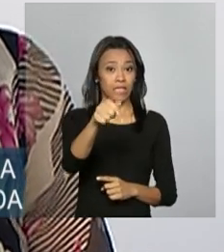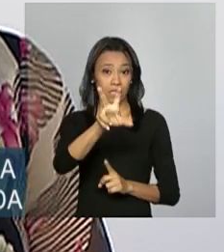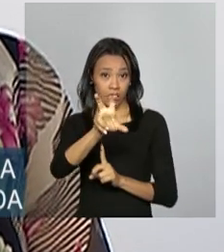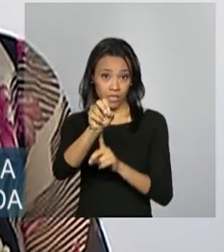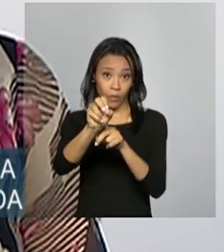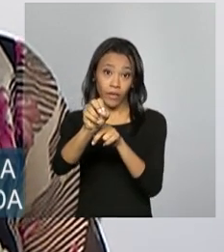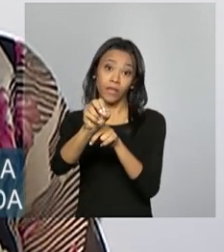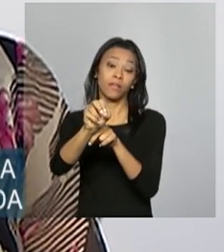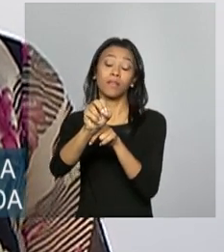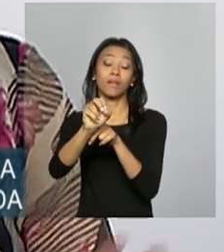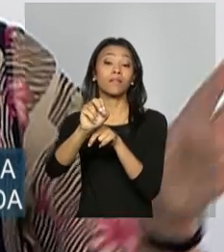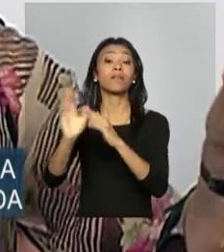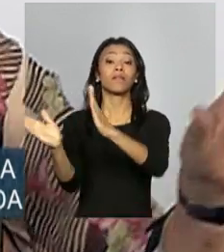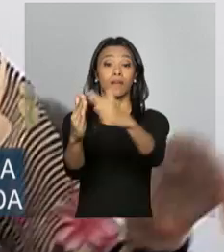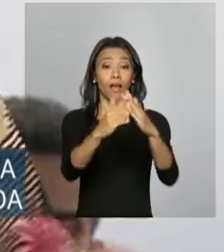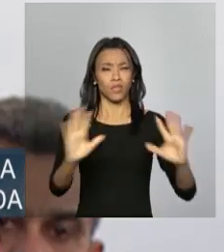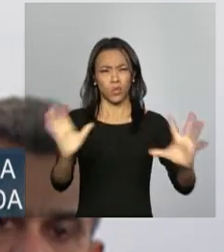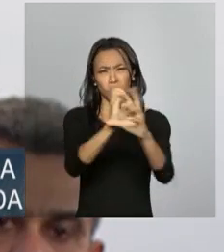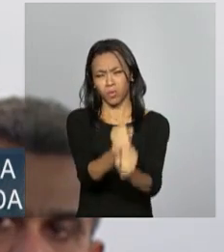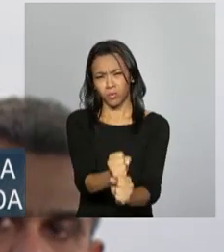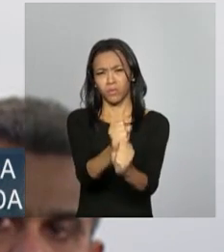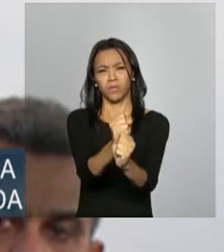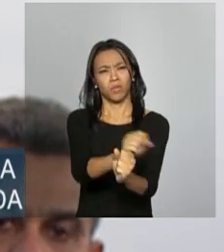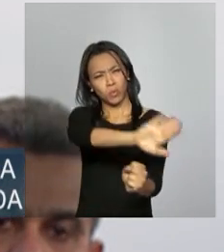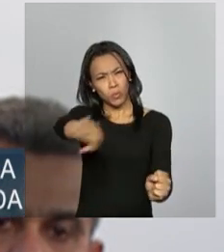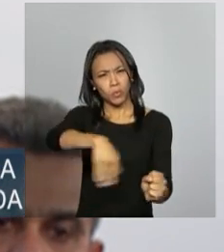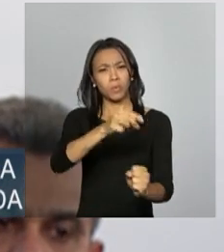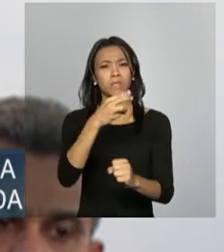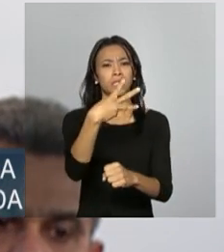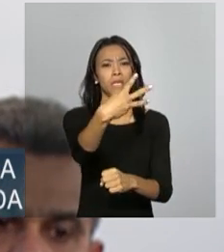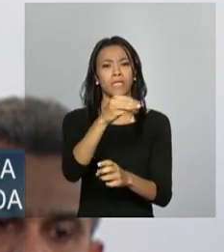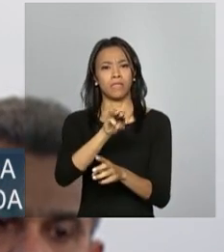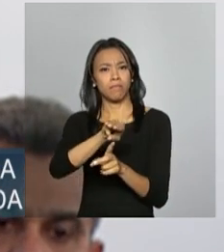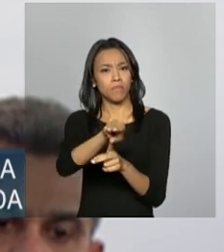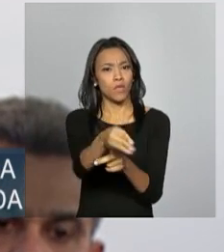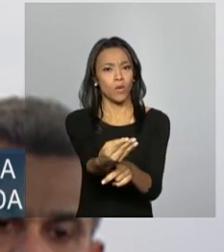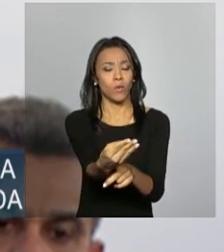2.750.000 moradias. Totalizou